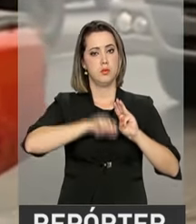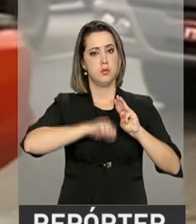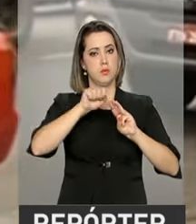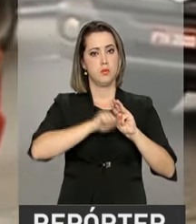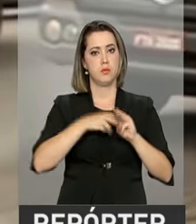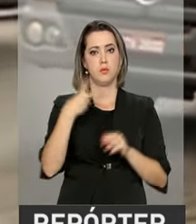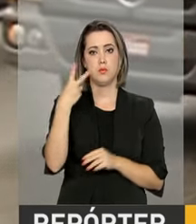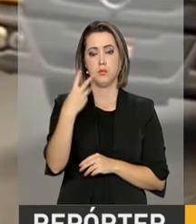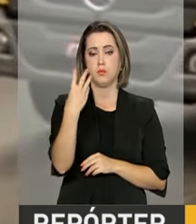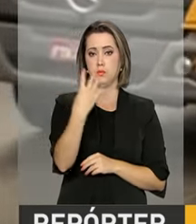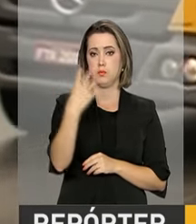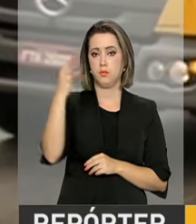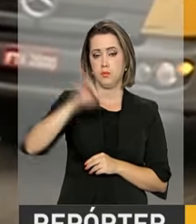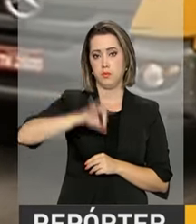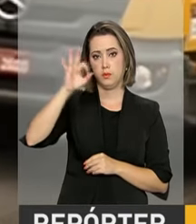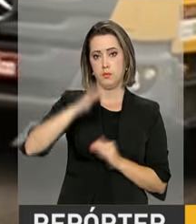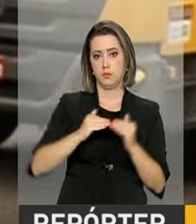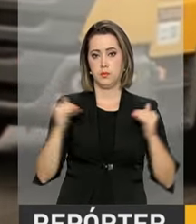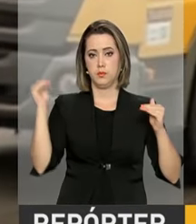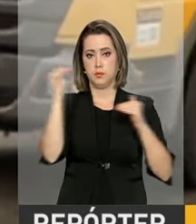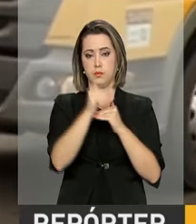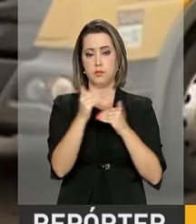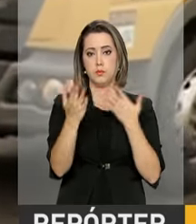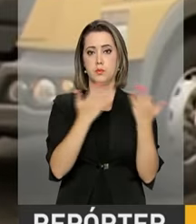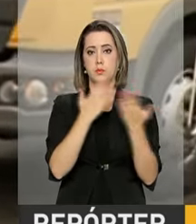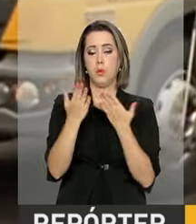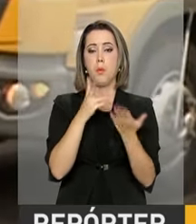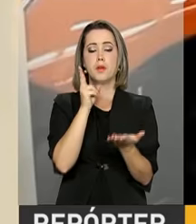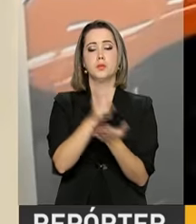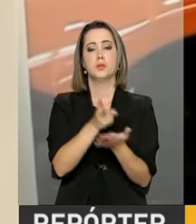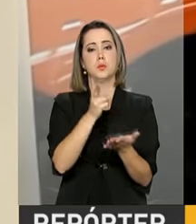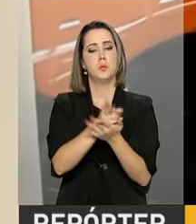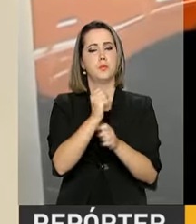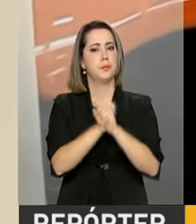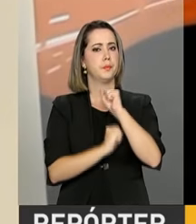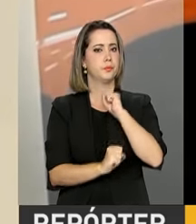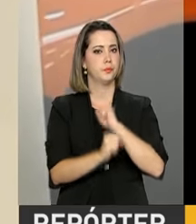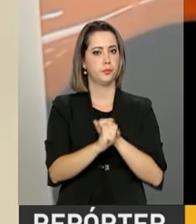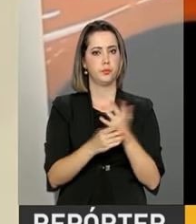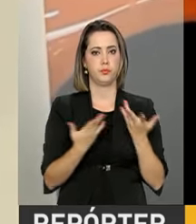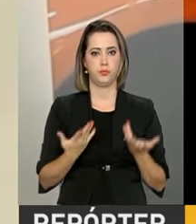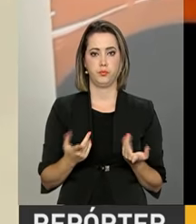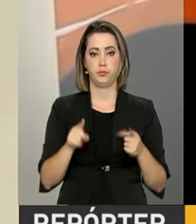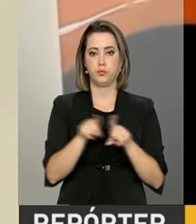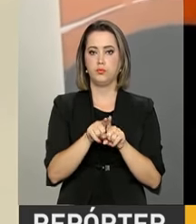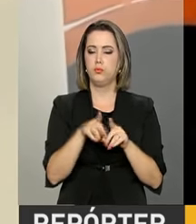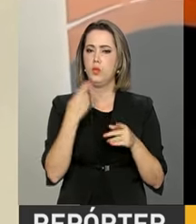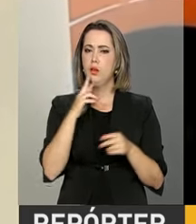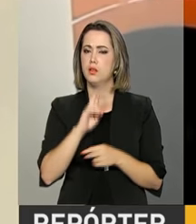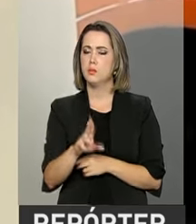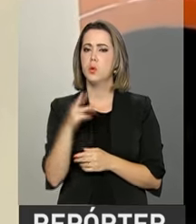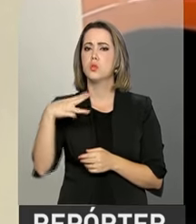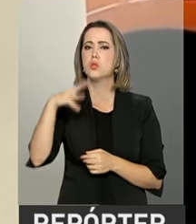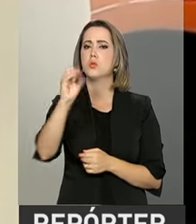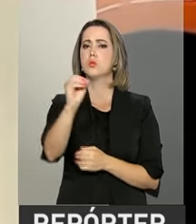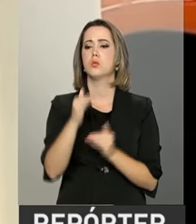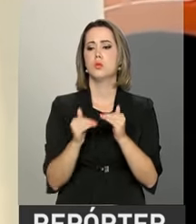foi 24% maior que em relação ao mesmo período do ano passado, sendo que o resultado de março